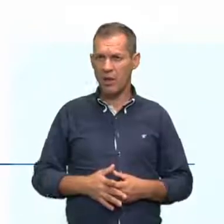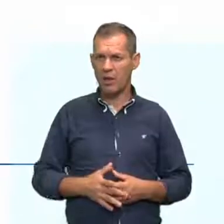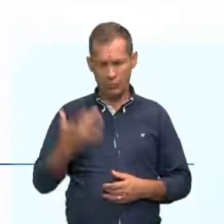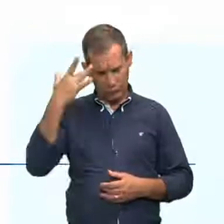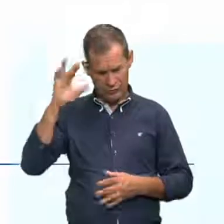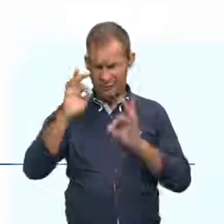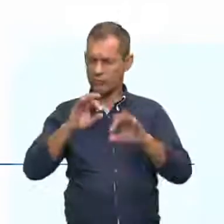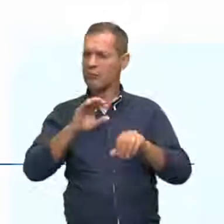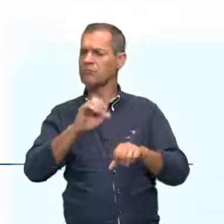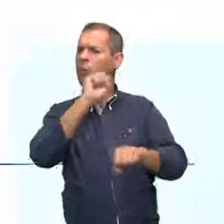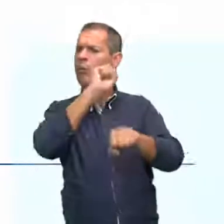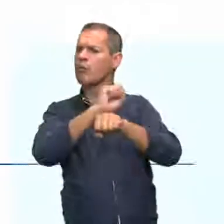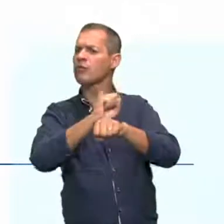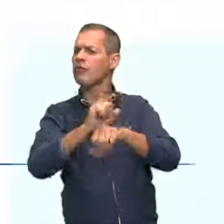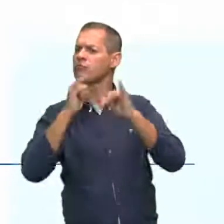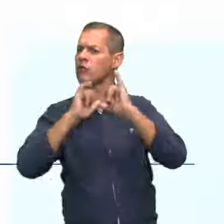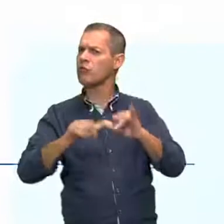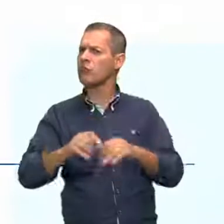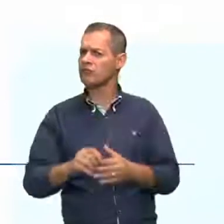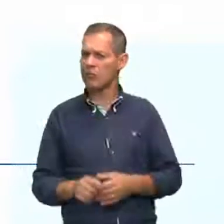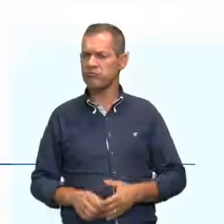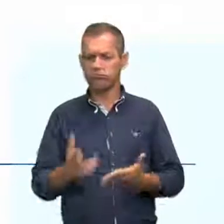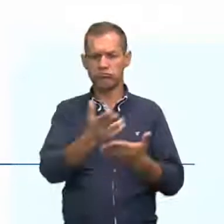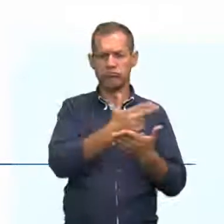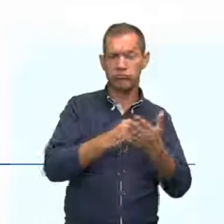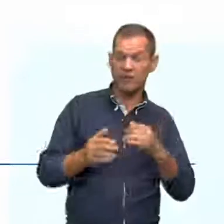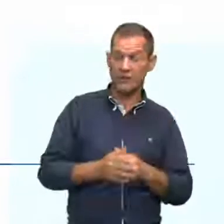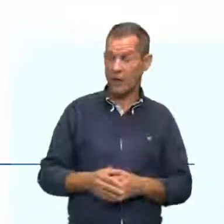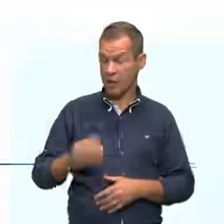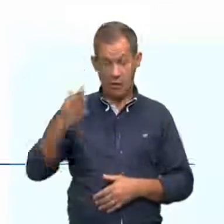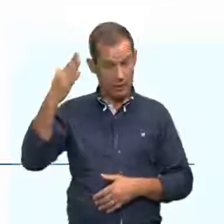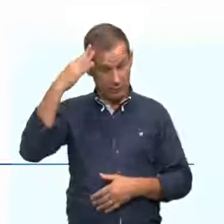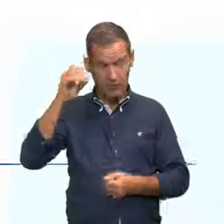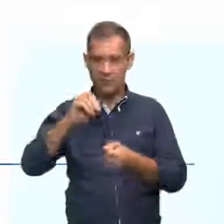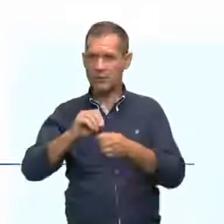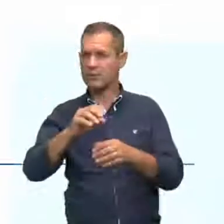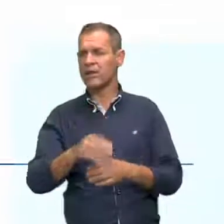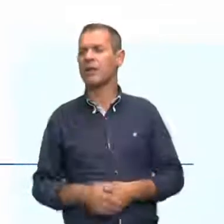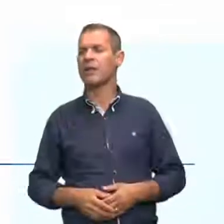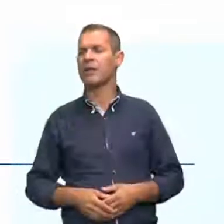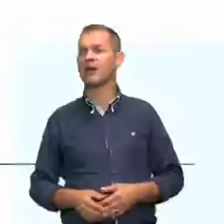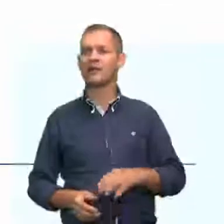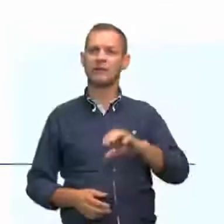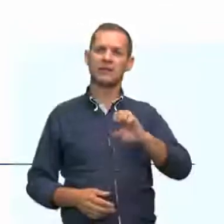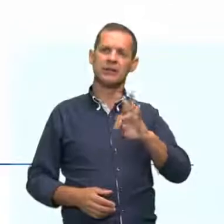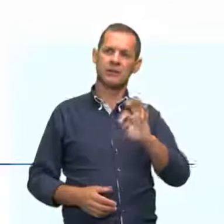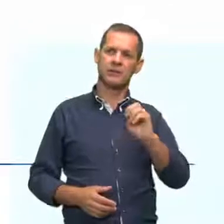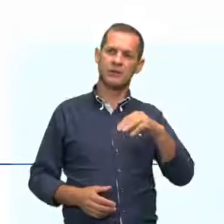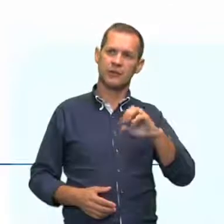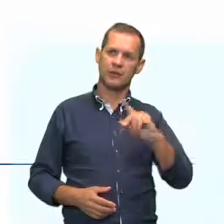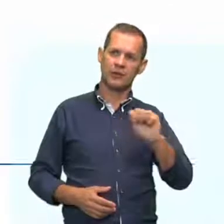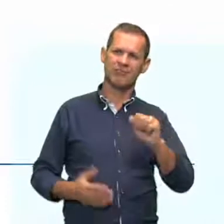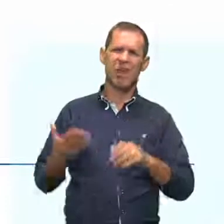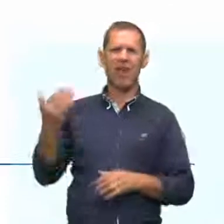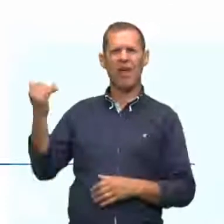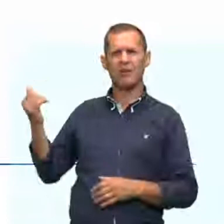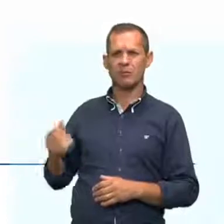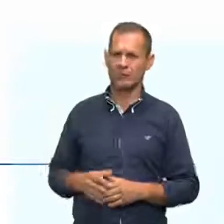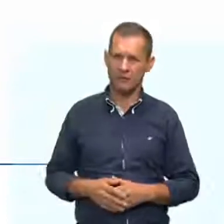tem uma mensagem escrita na cabeça dele. Então é assim que eles faziam esse processo de esteganografia muito